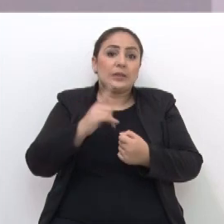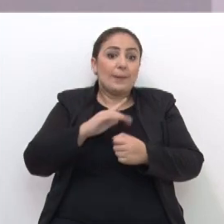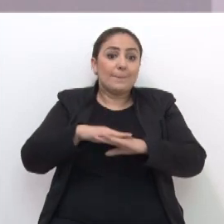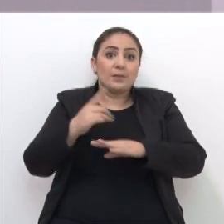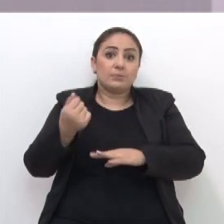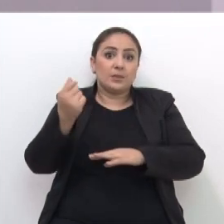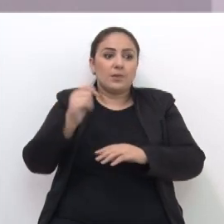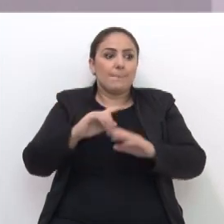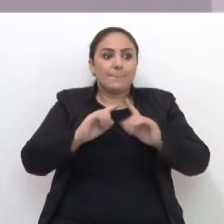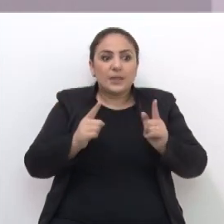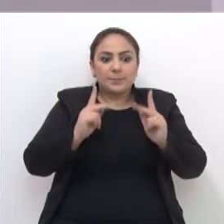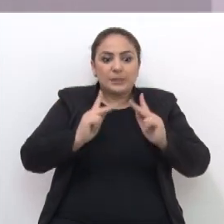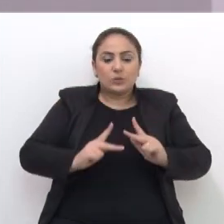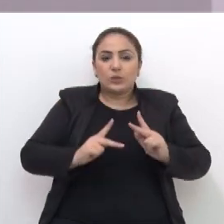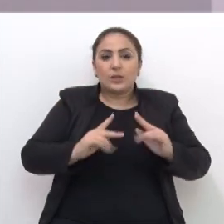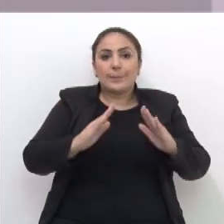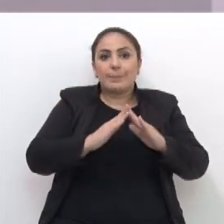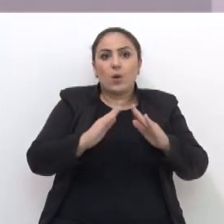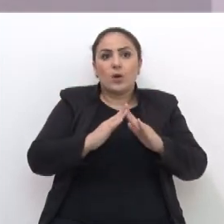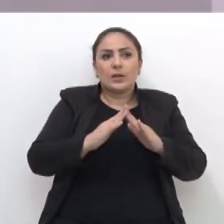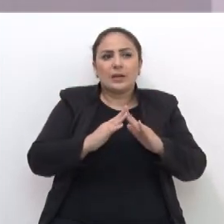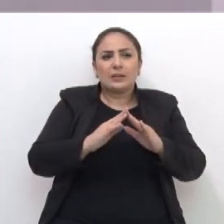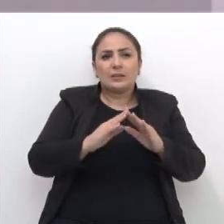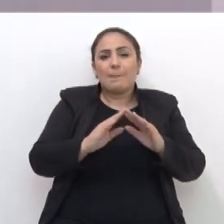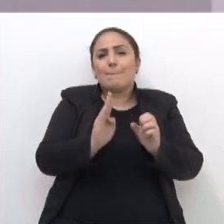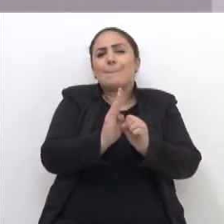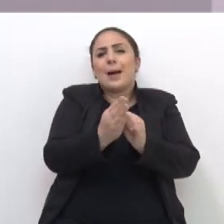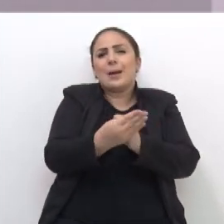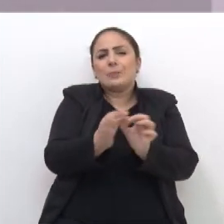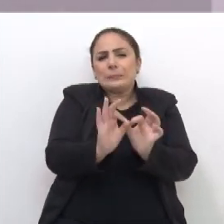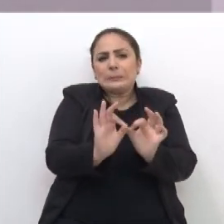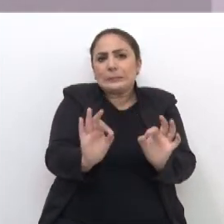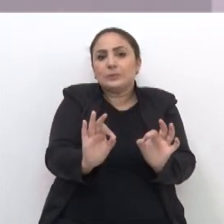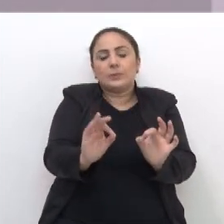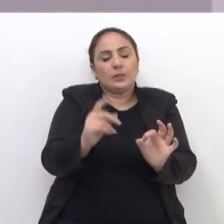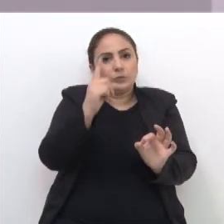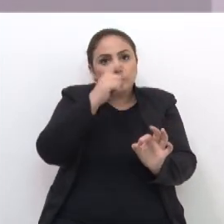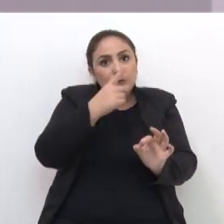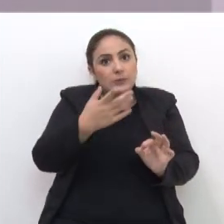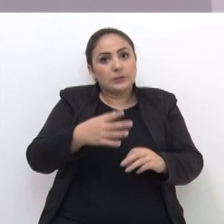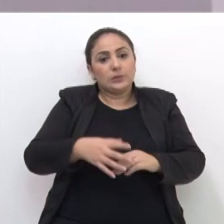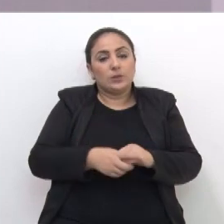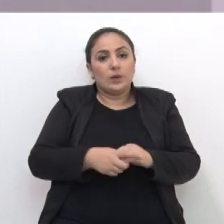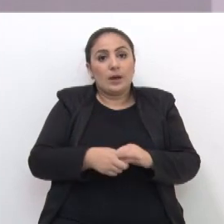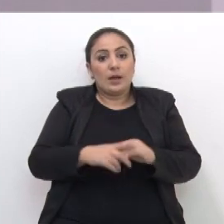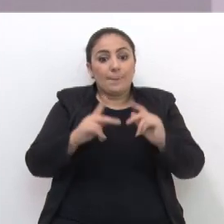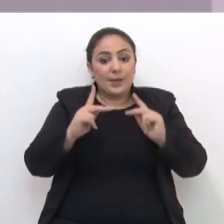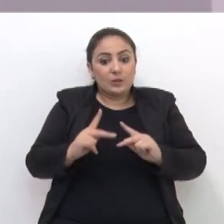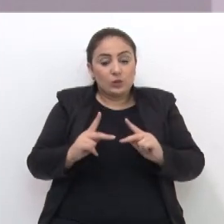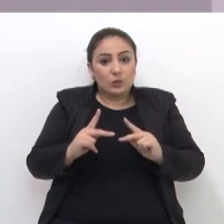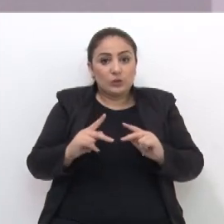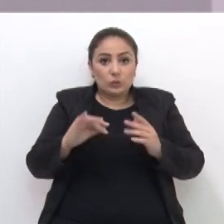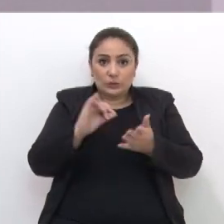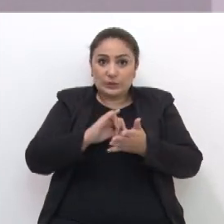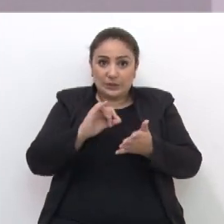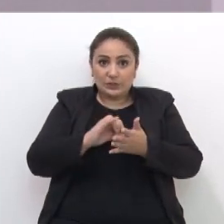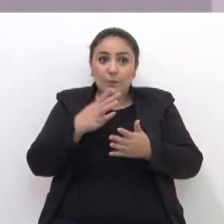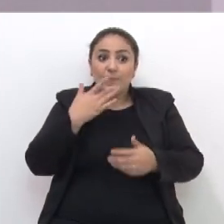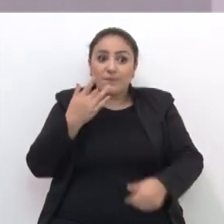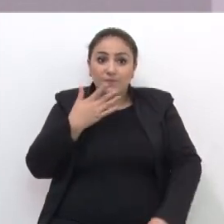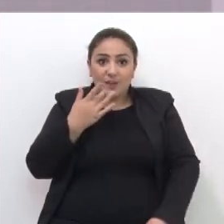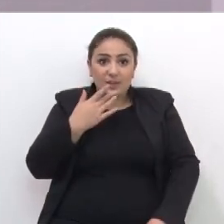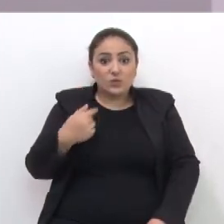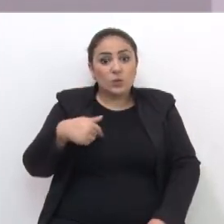para o centro. Então, para facilitar o acesso da maioria da população, é que a gente faz essa sugestão que as sessões possam ser, nas próximas